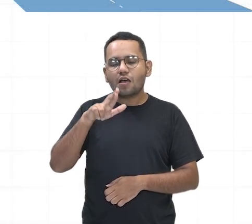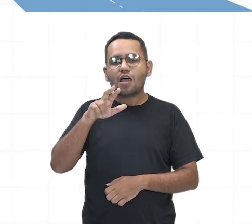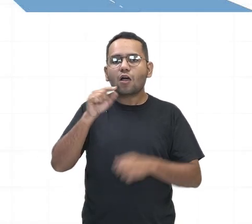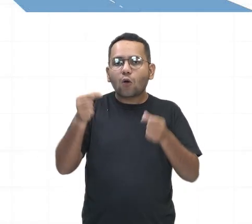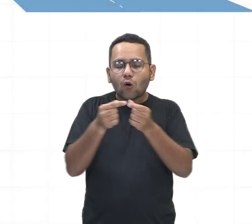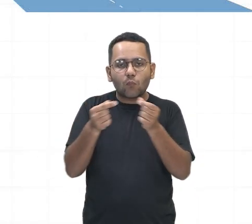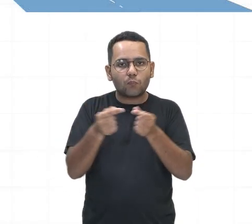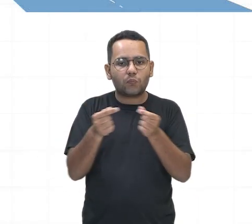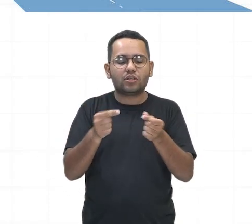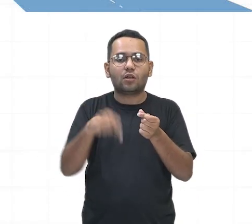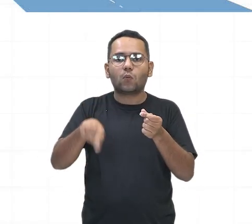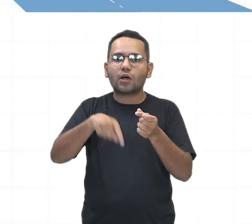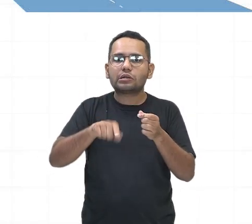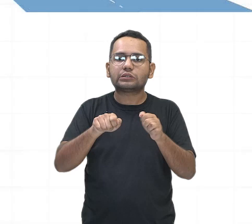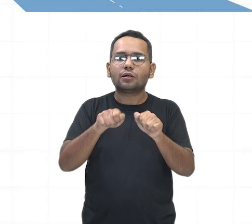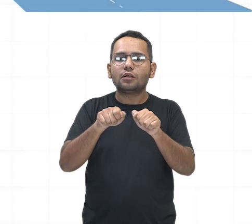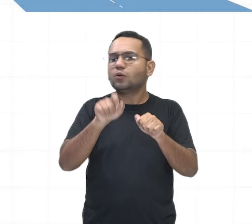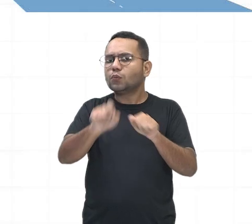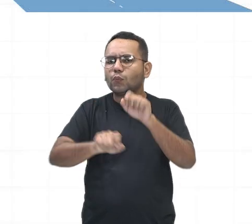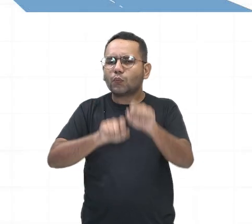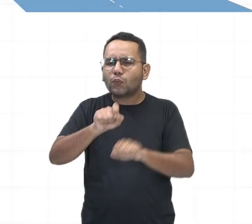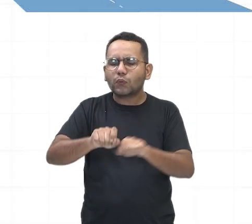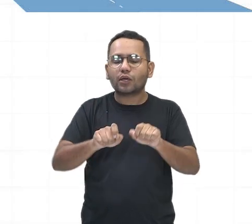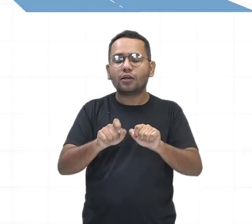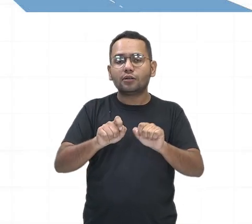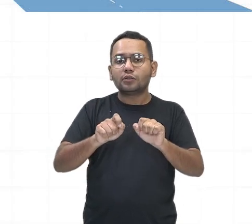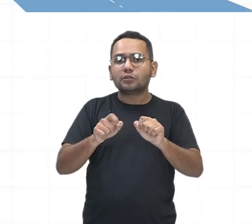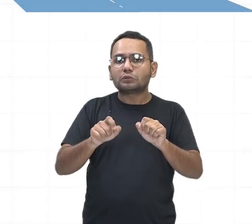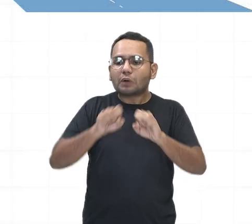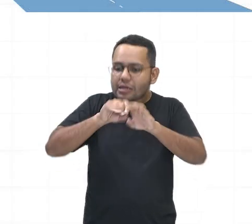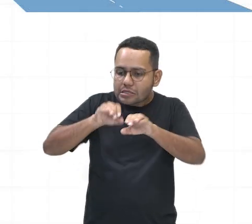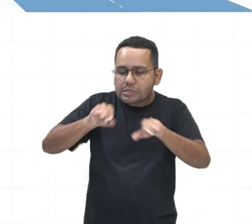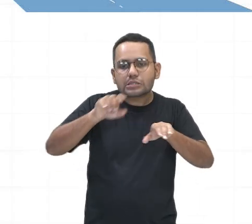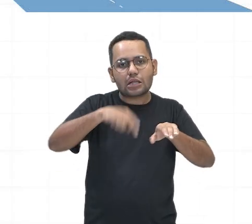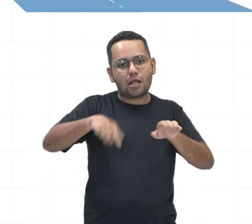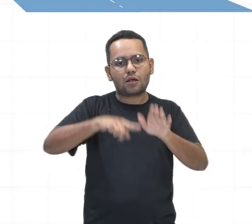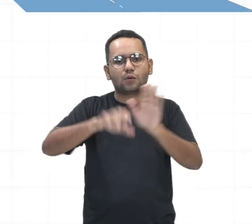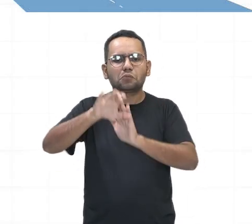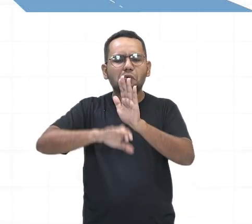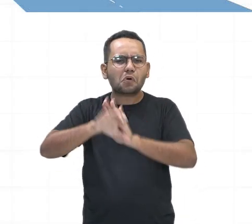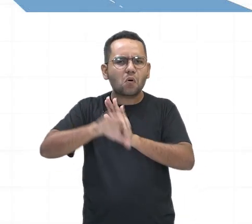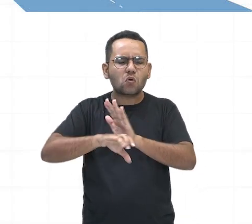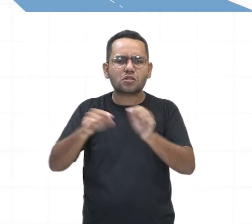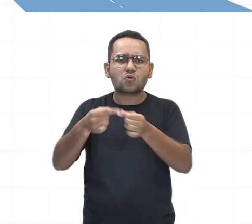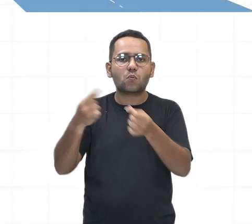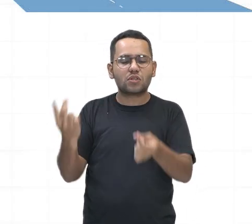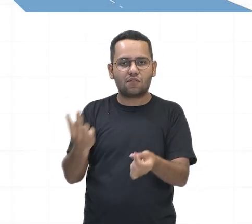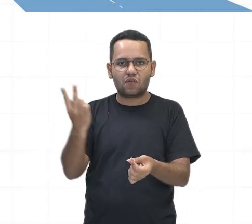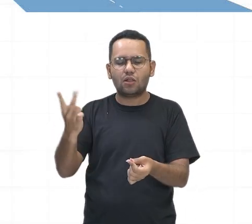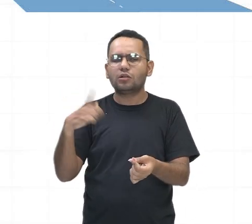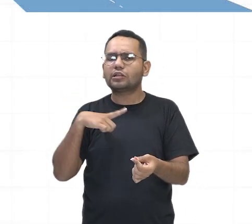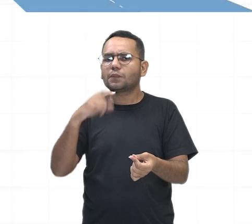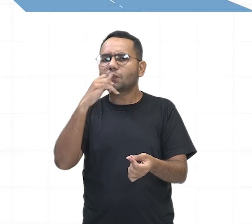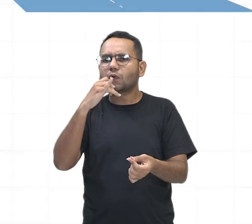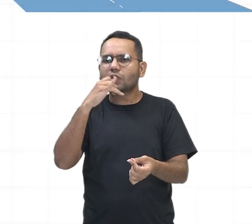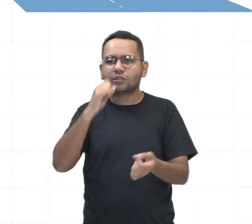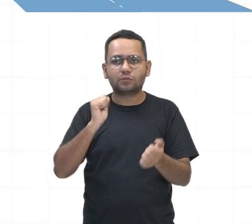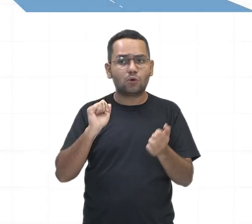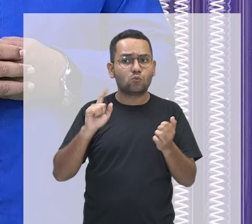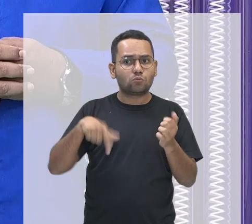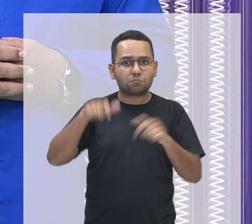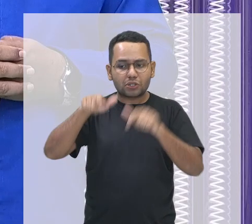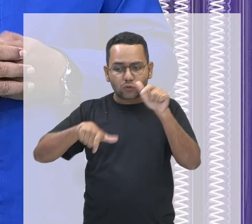nossa vida, que vão pautar aí a nossa caminhada, a caminhada das pessoas que vivem conosco, que convivem